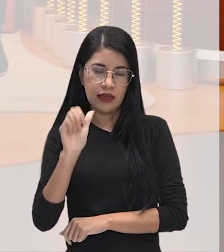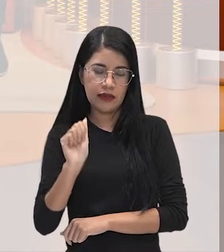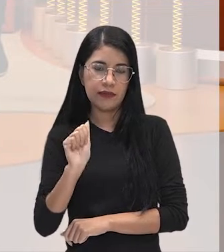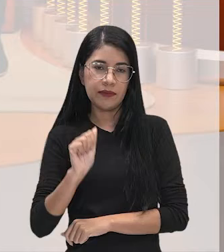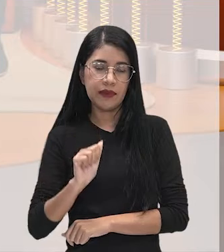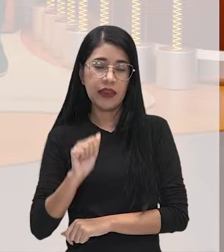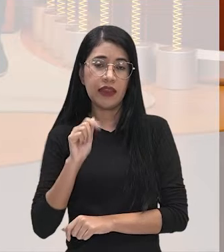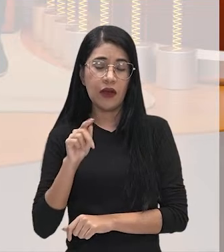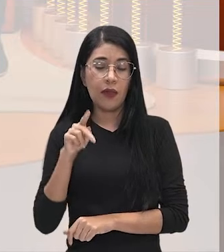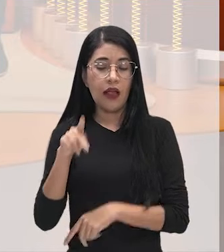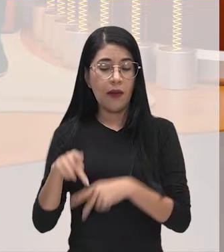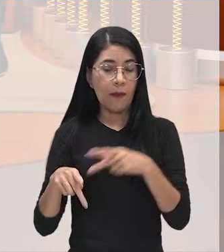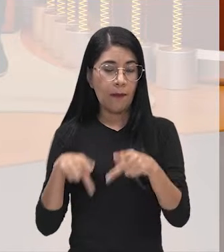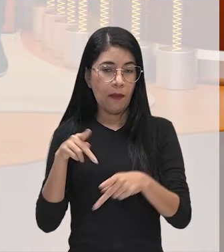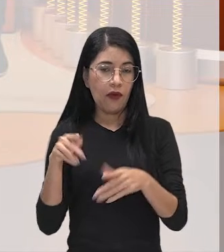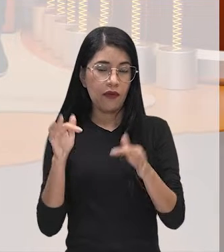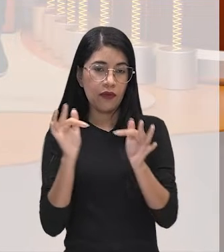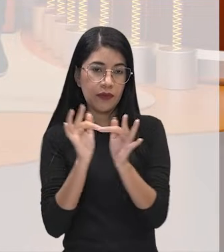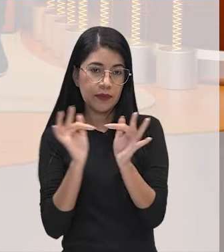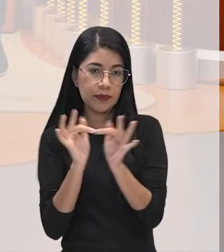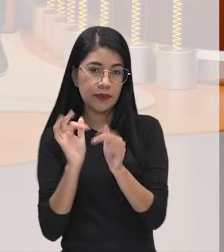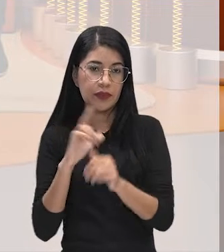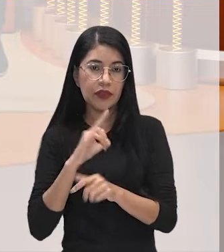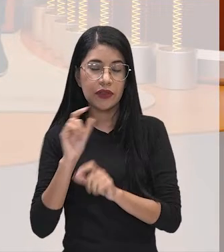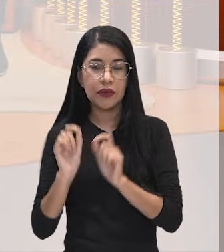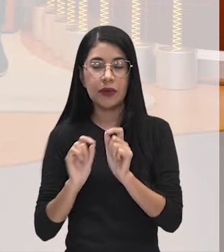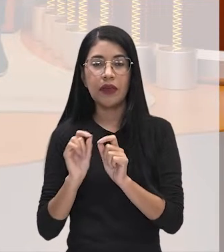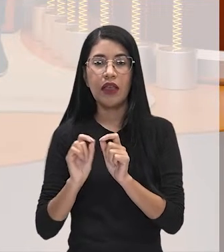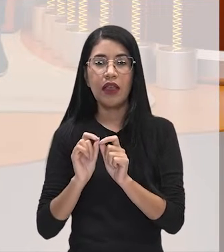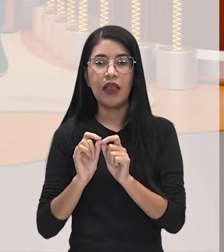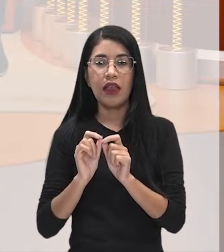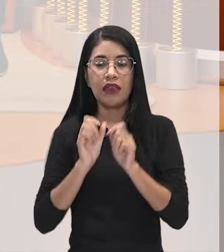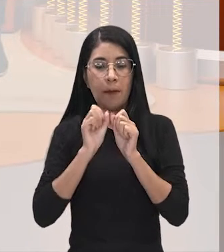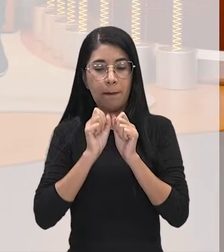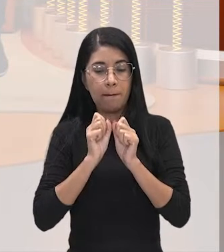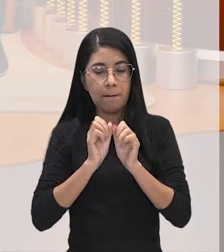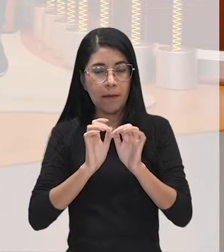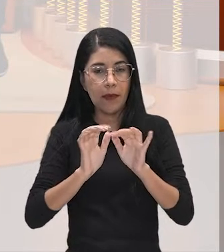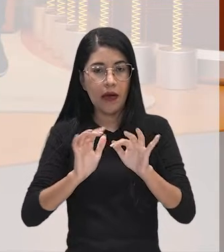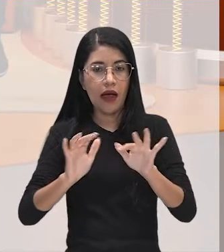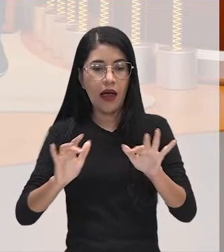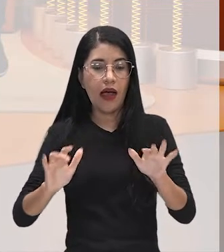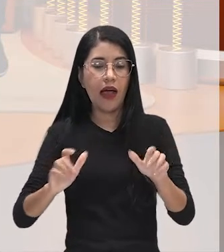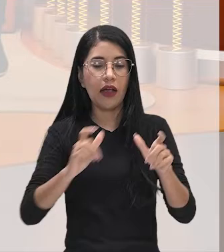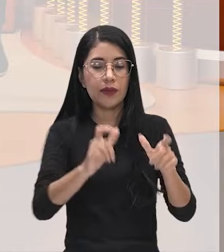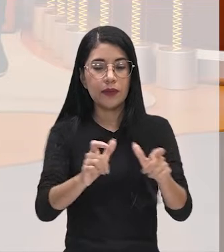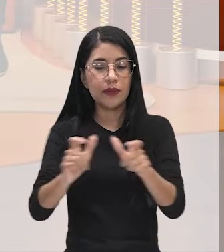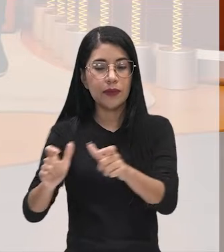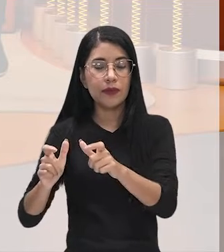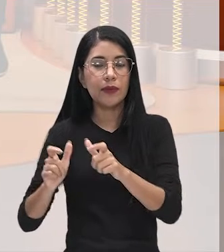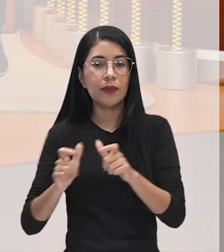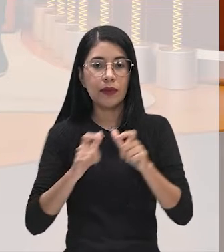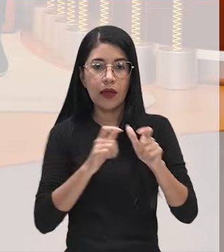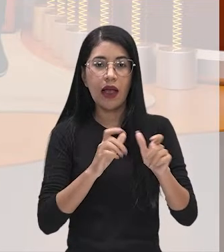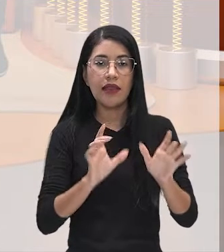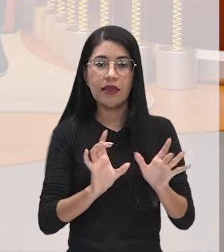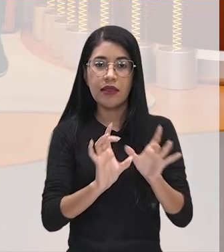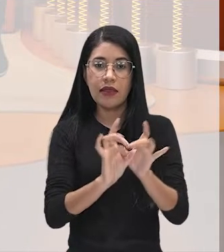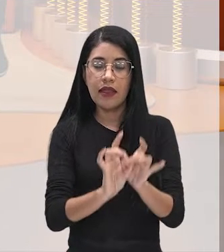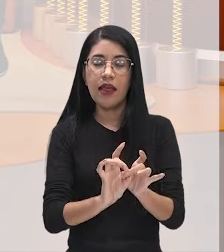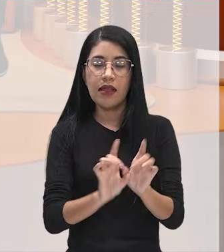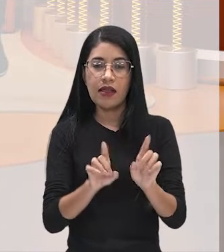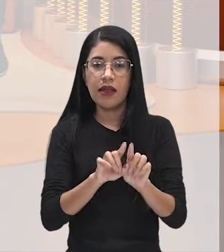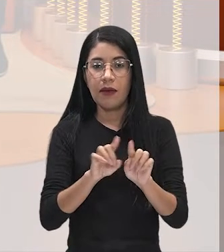esses povos fenícios, eles vão, então, se estender ali por algumas regiões, né, ligados, então, ali ao